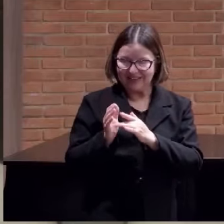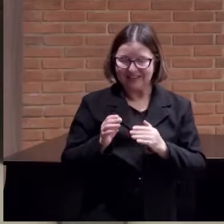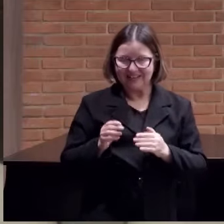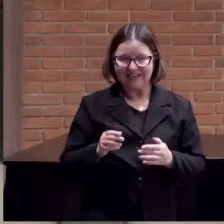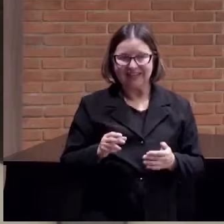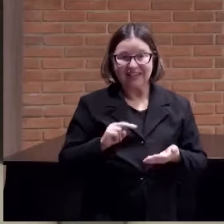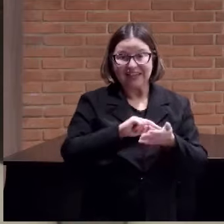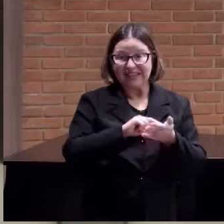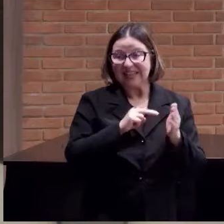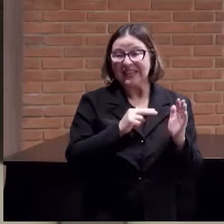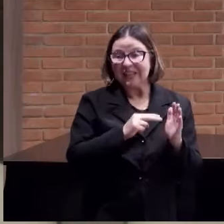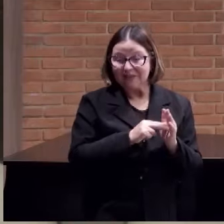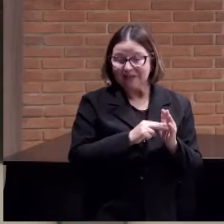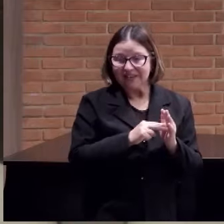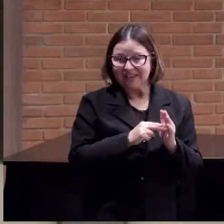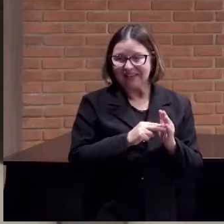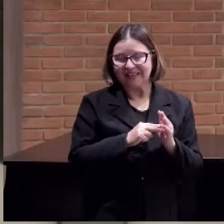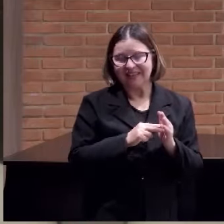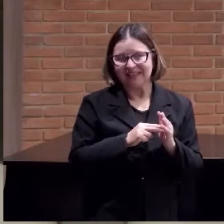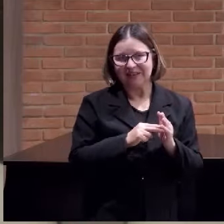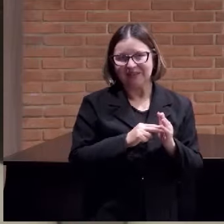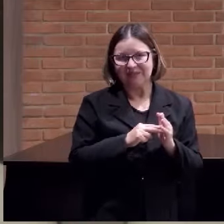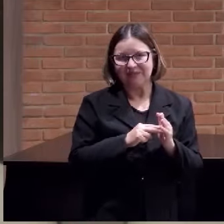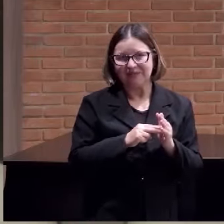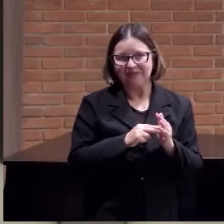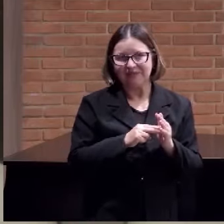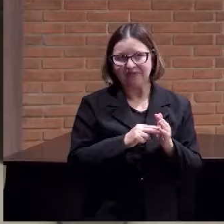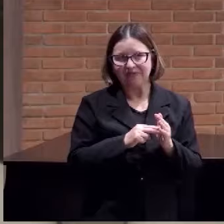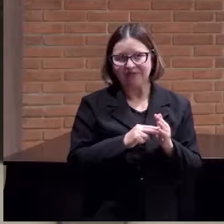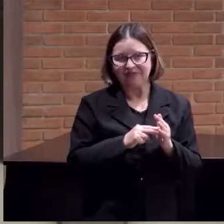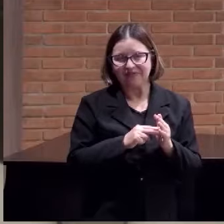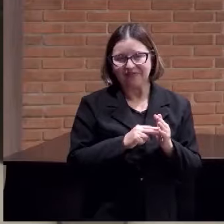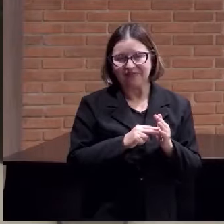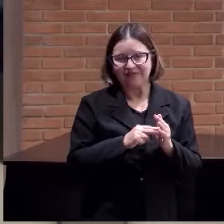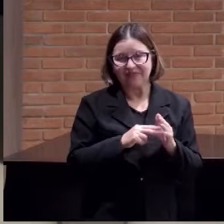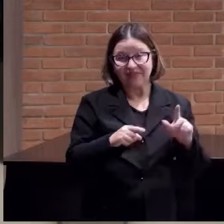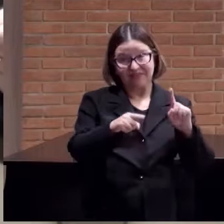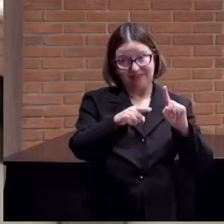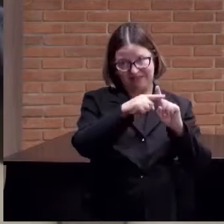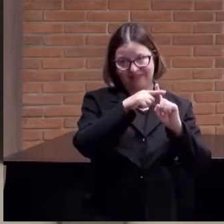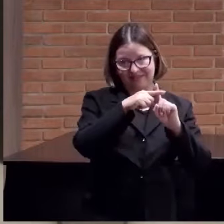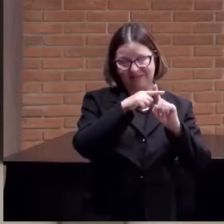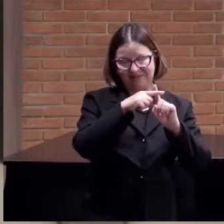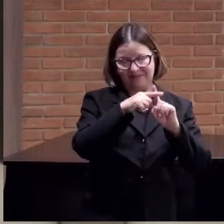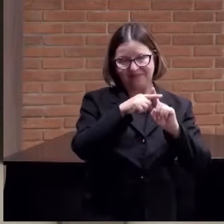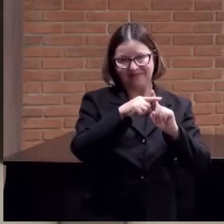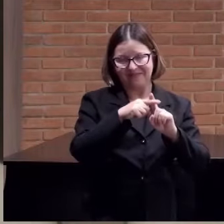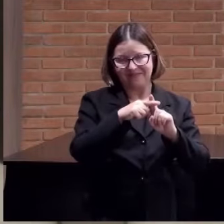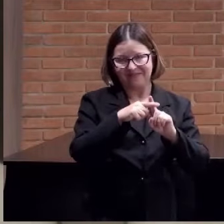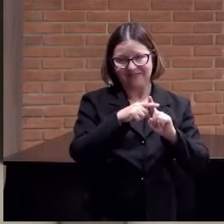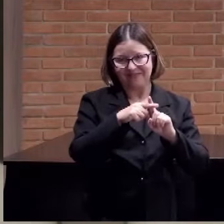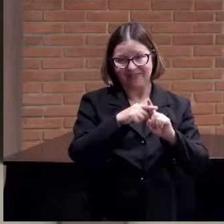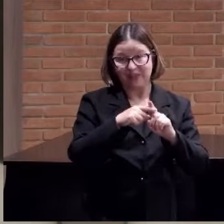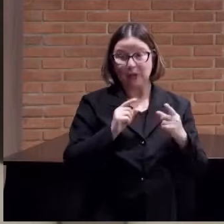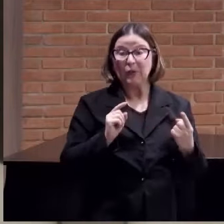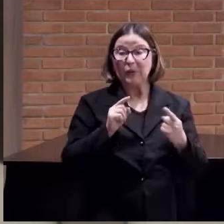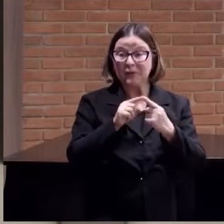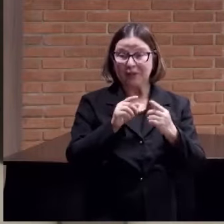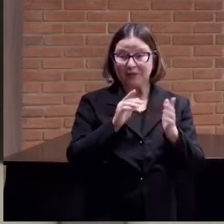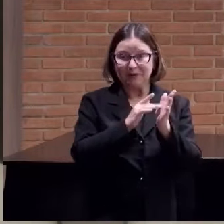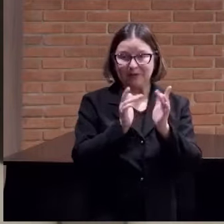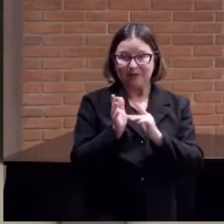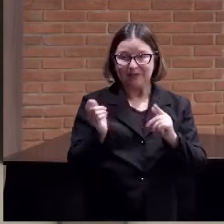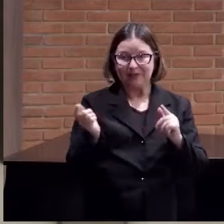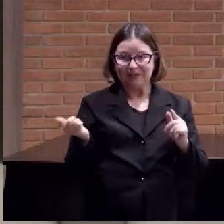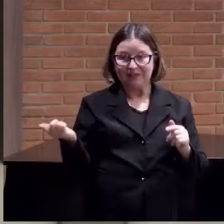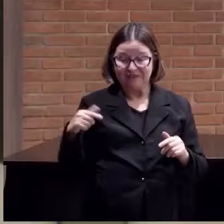é a súmula do seu ministério. Para que Jesus veio a este mundo? No capítulo